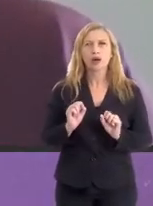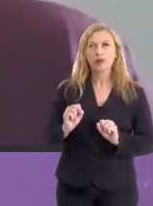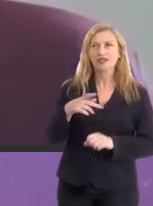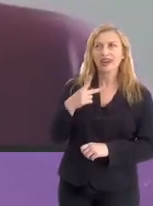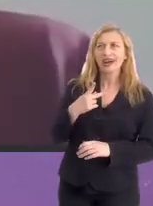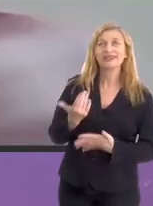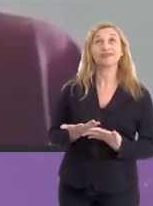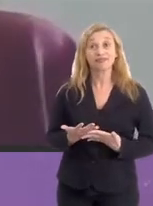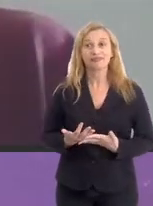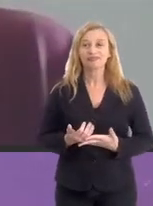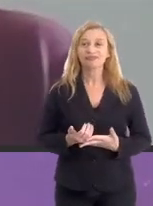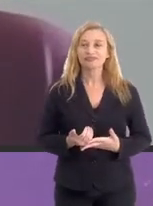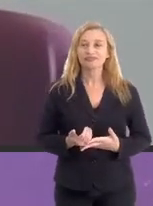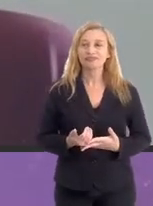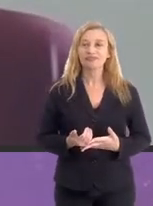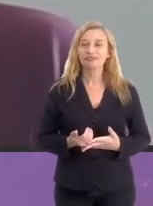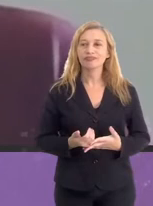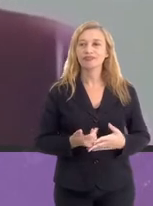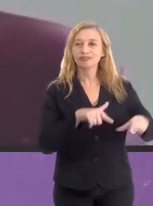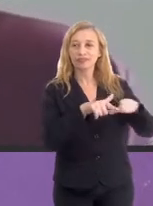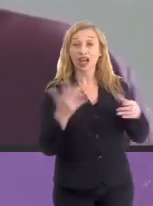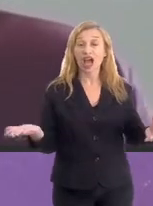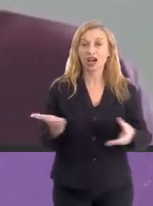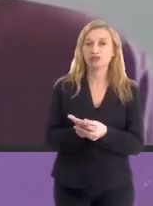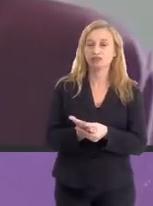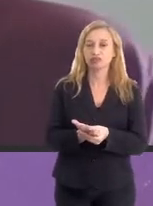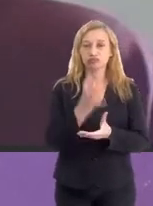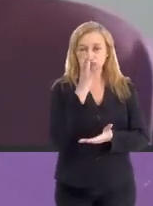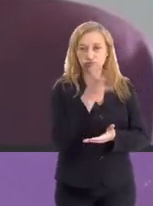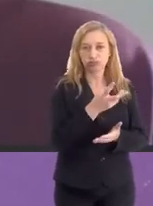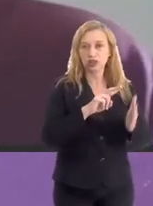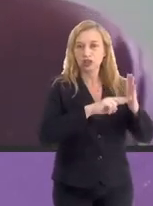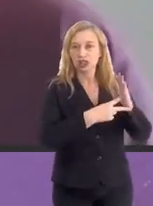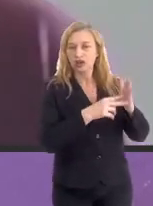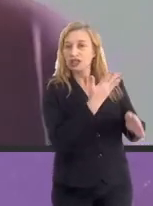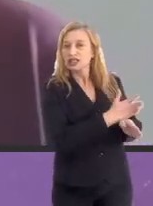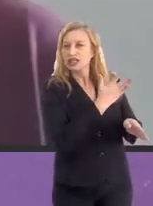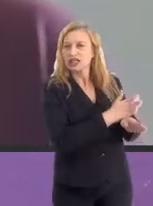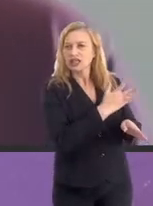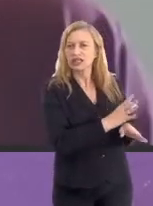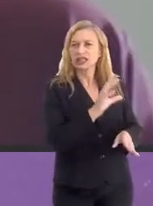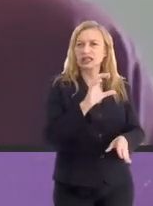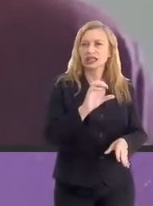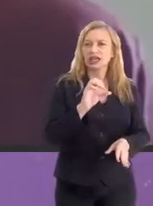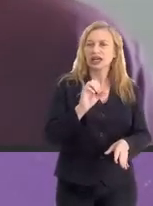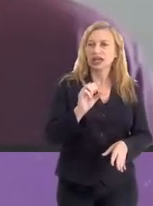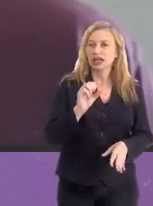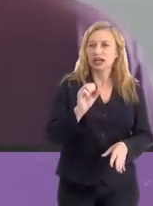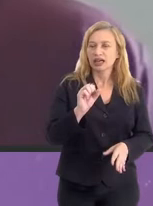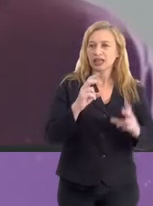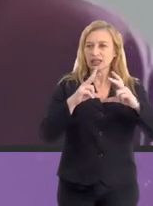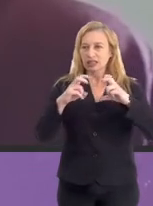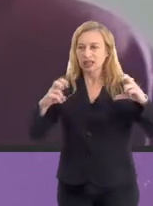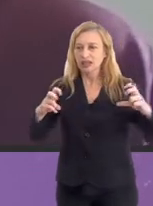atendendo a pode né pendenga jurídica trabalhista foi denunciado pelo sindicato de treinadores de Santa